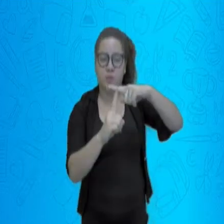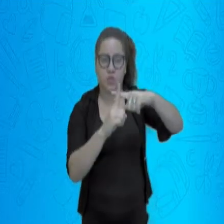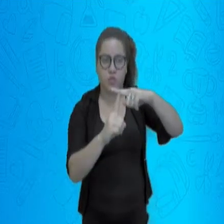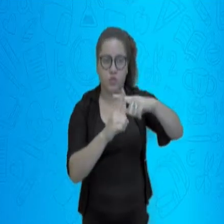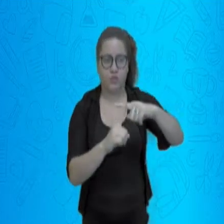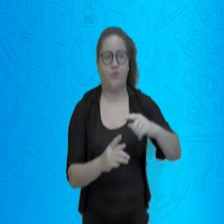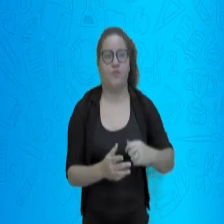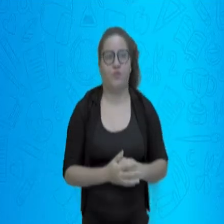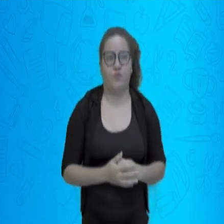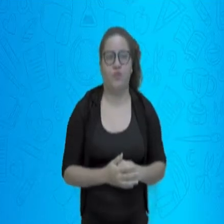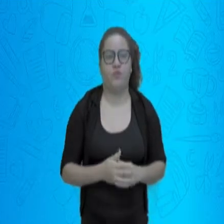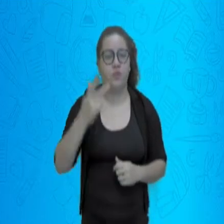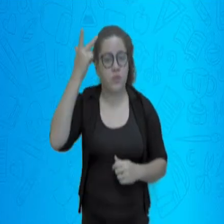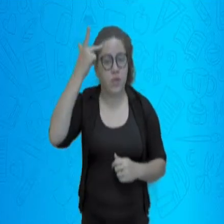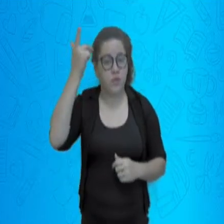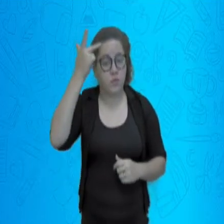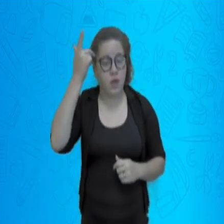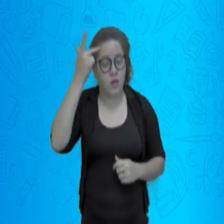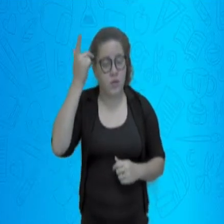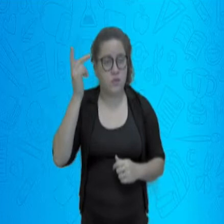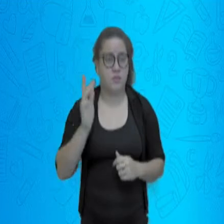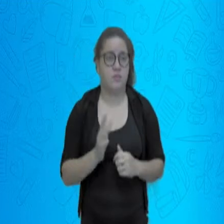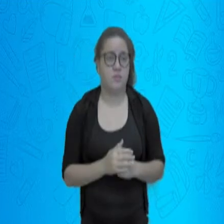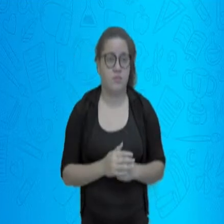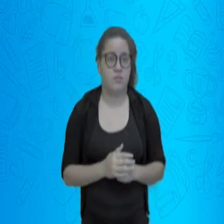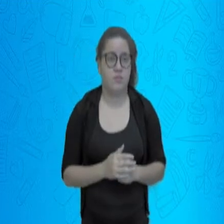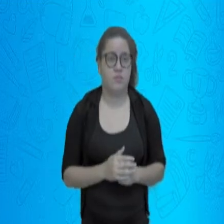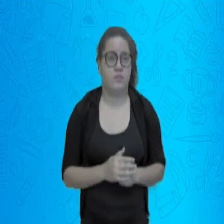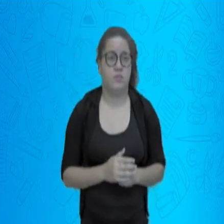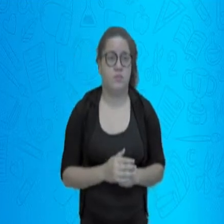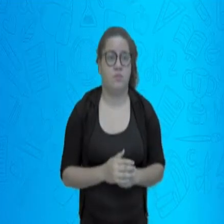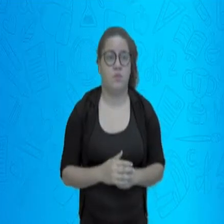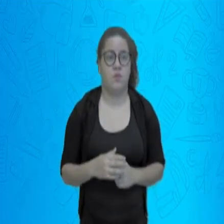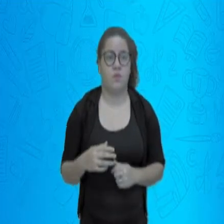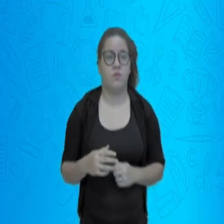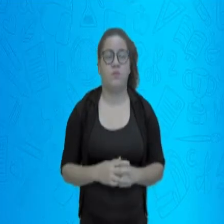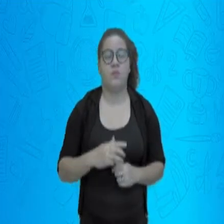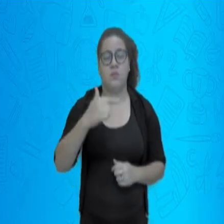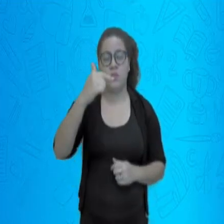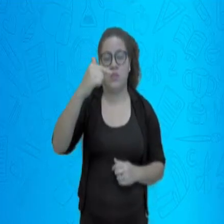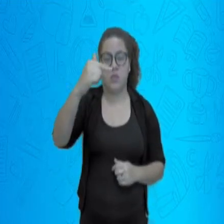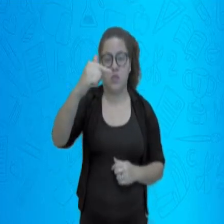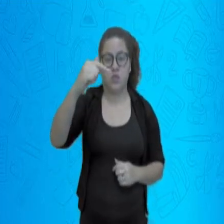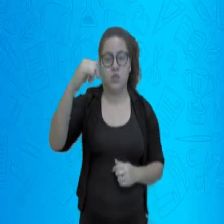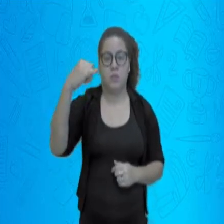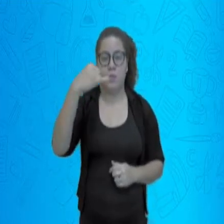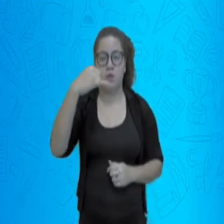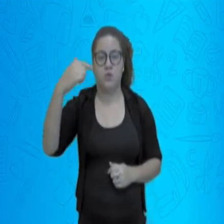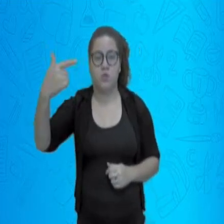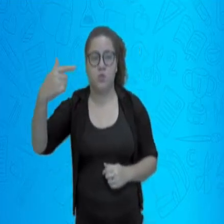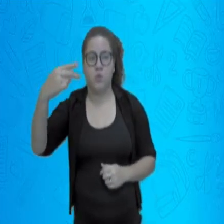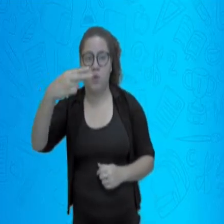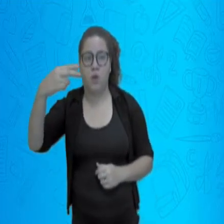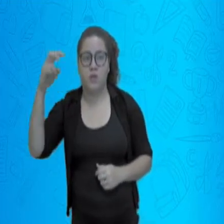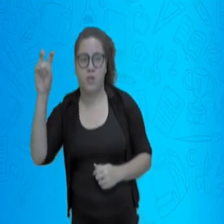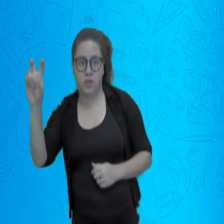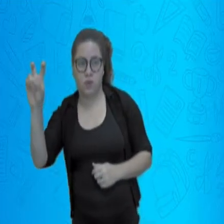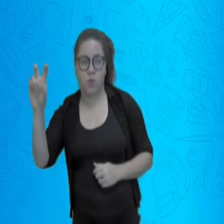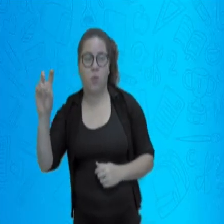esse exemplo aqui que a gente está vendo, olha, 7 menos 2 é igual a 5. O resultado tem que